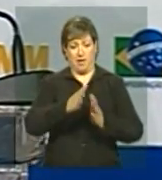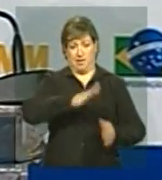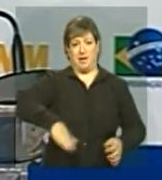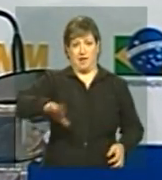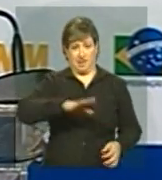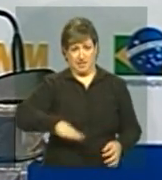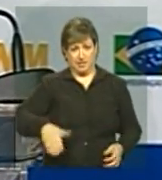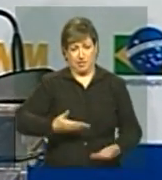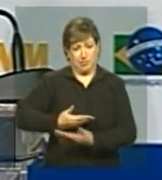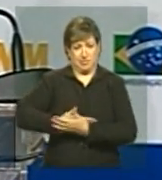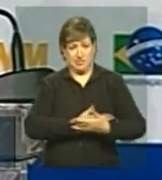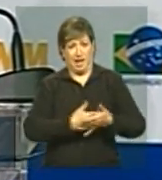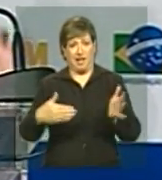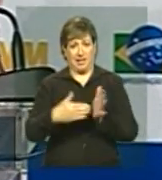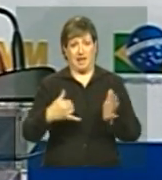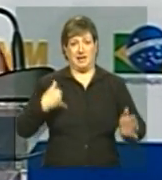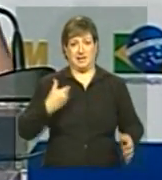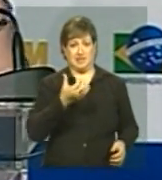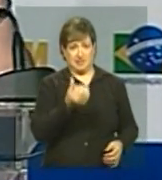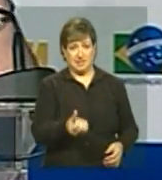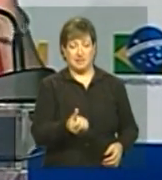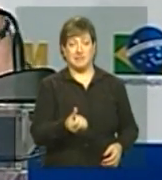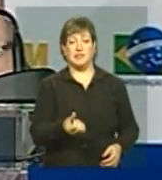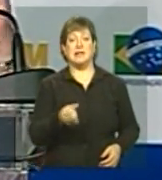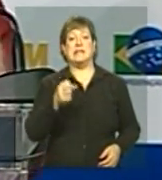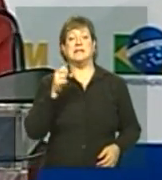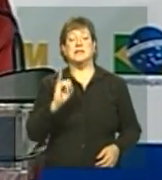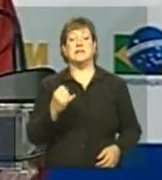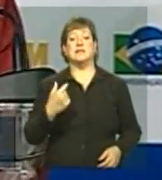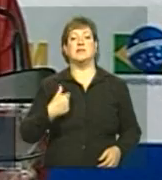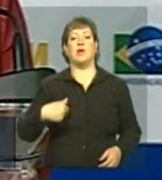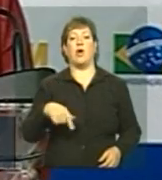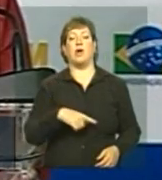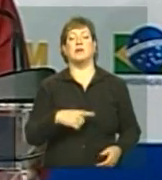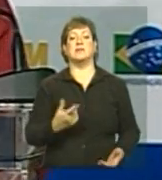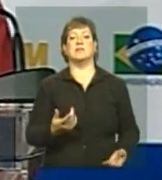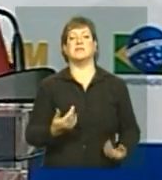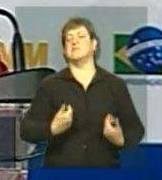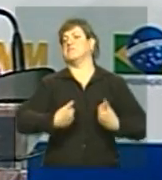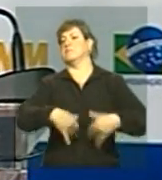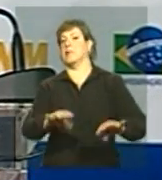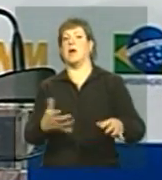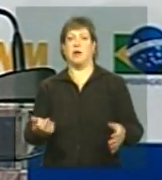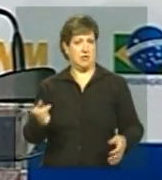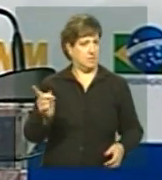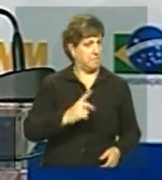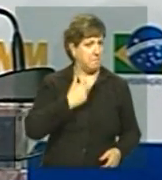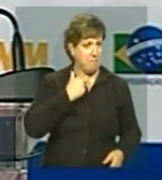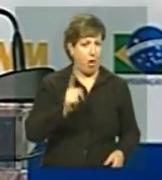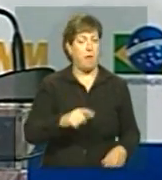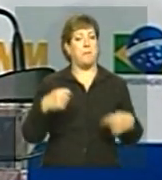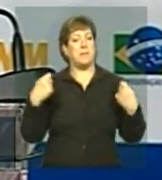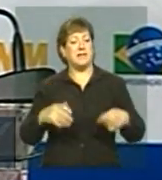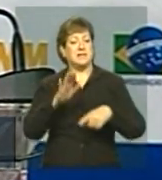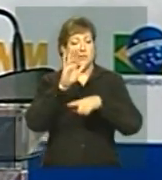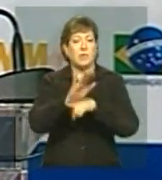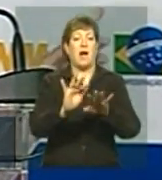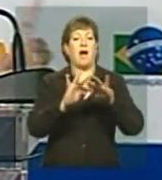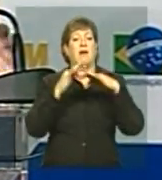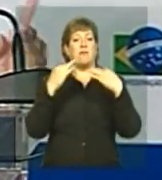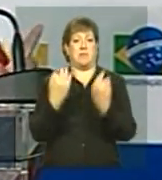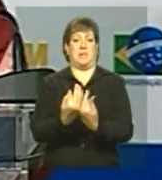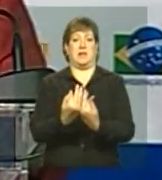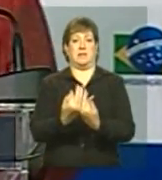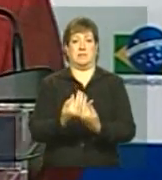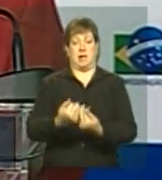não tirarmos da pobreza, da condição de extremamente pobres, as suas famílias. A criança não